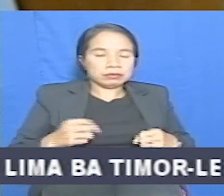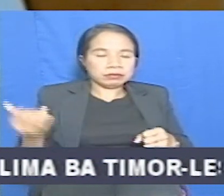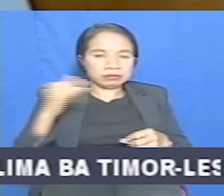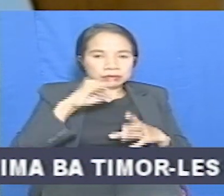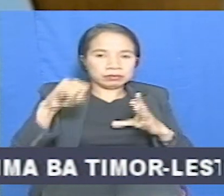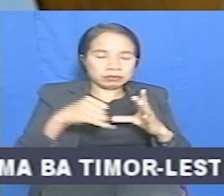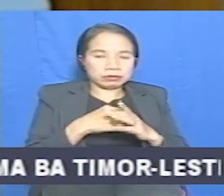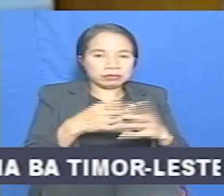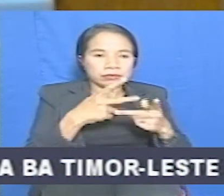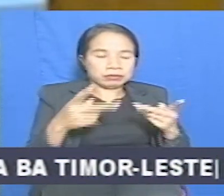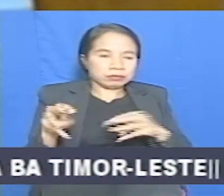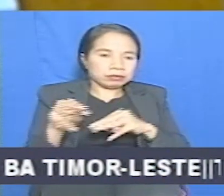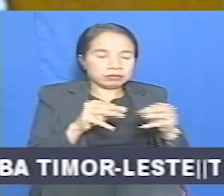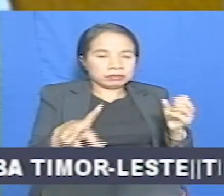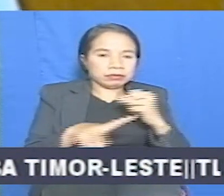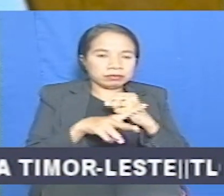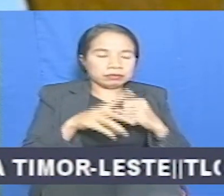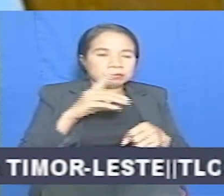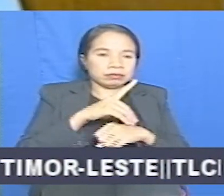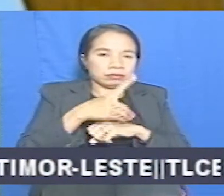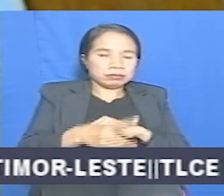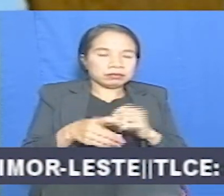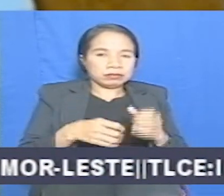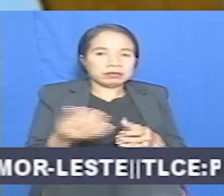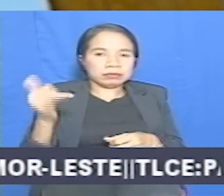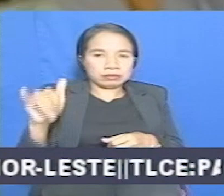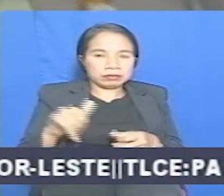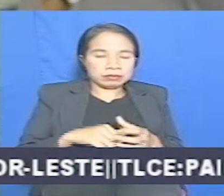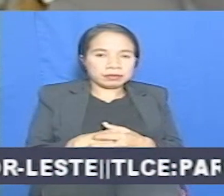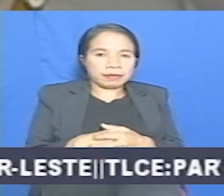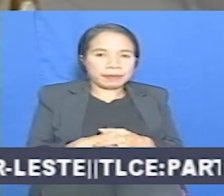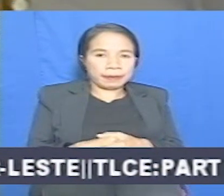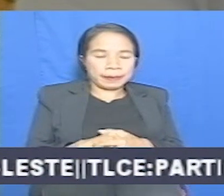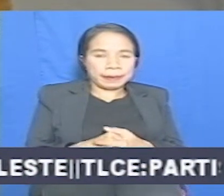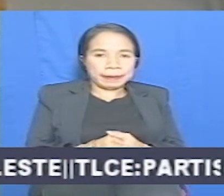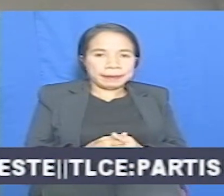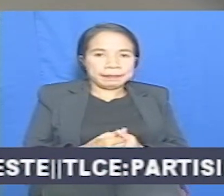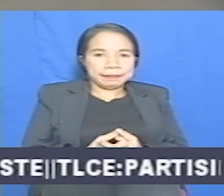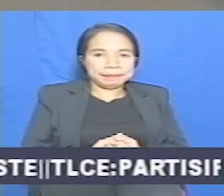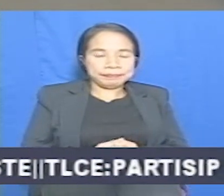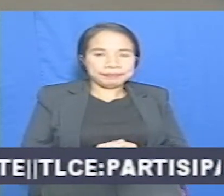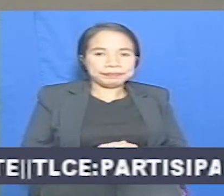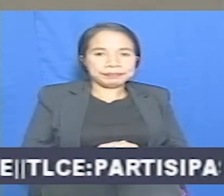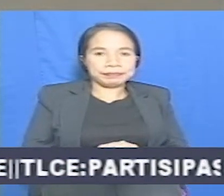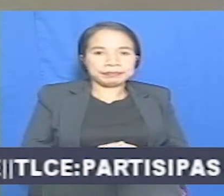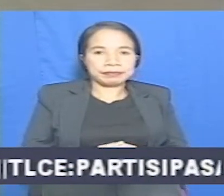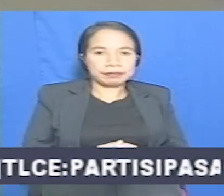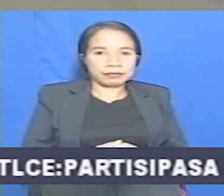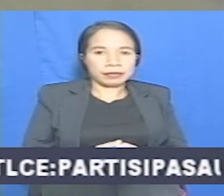inclui centro evacuação vítima desastre natural sira. Almir Afonso, Holandino Paixeco, ba RTTL.